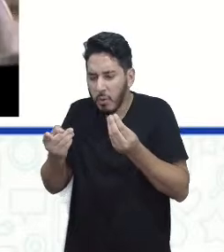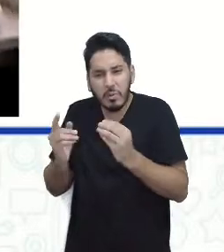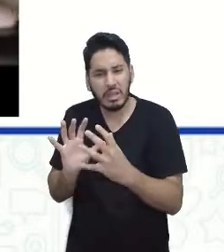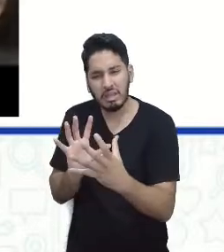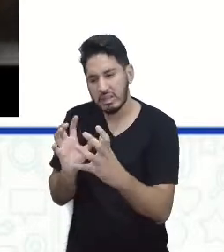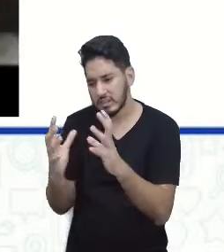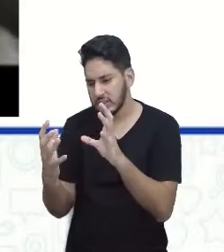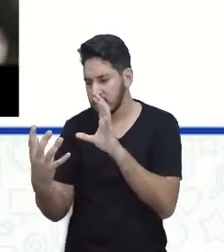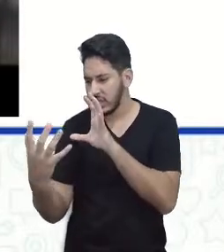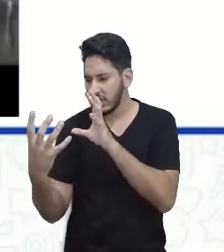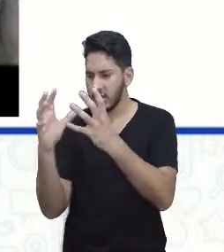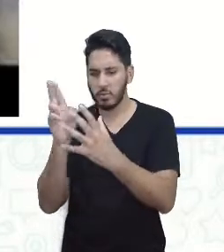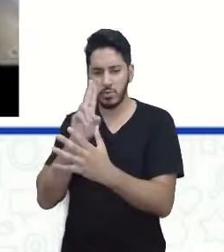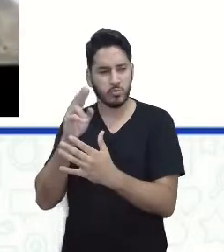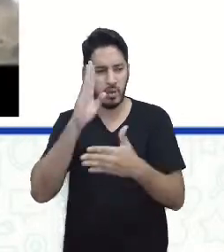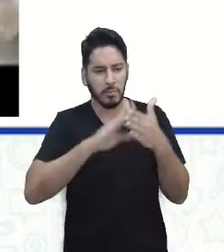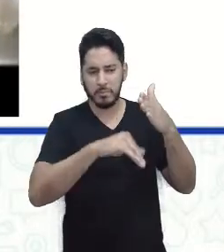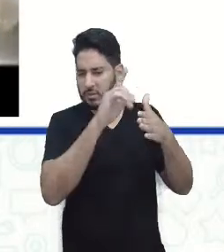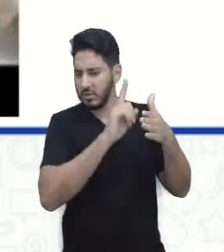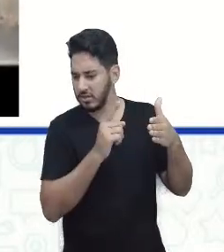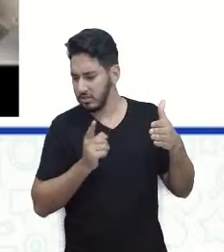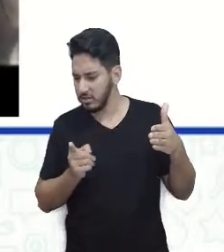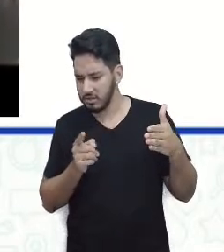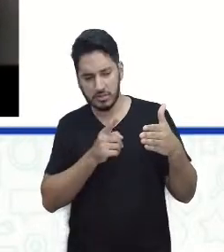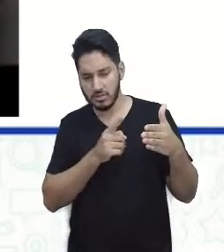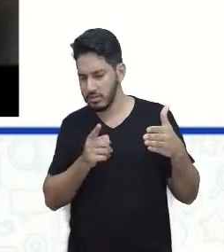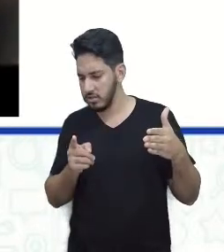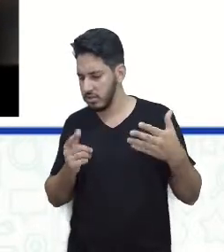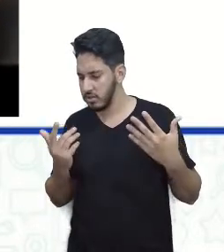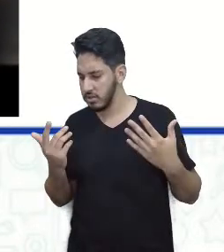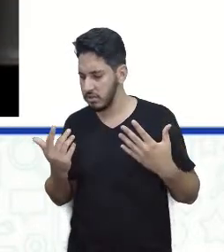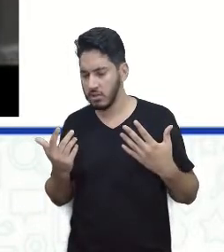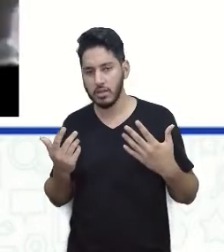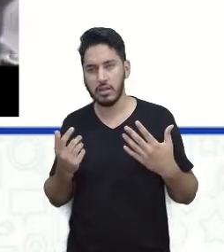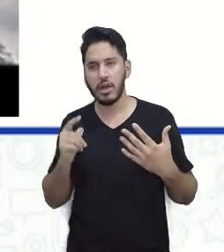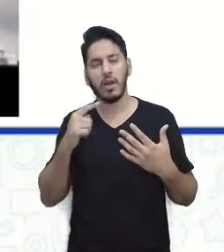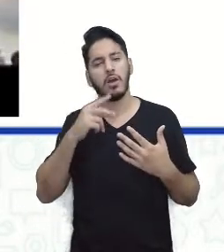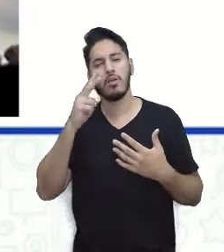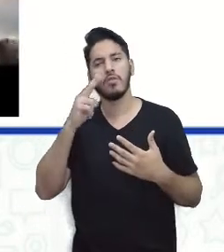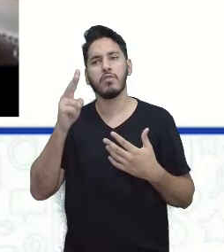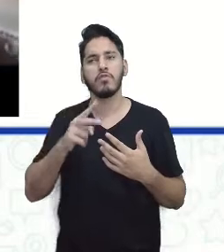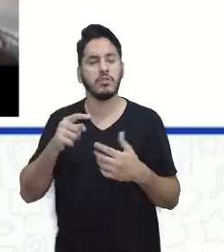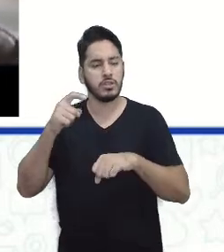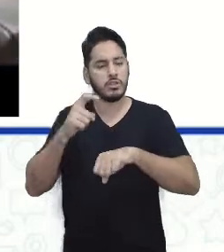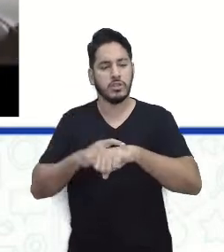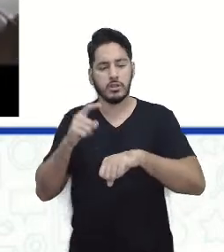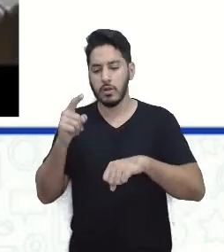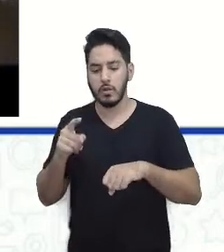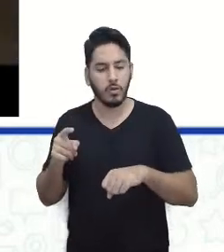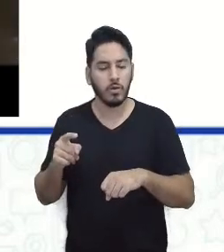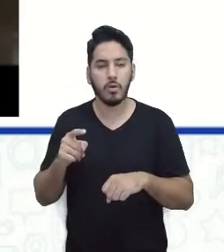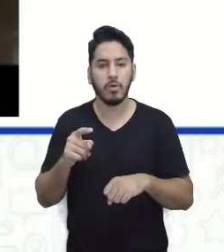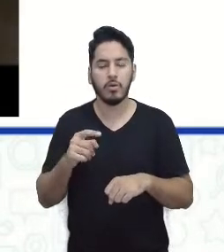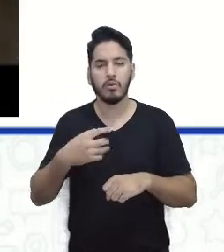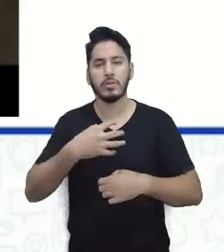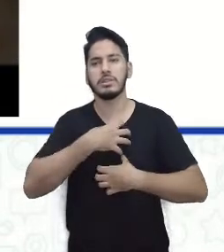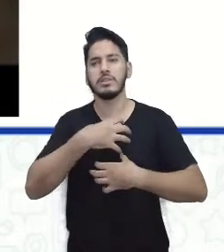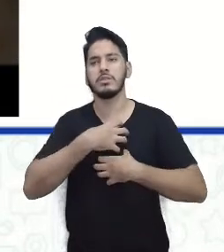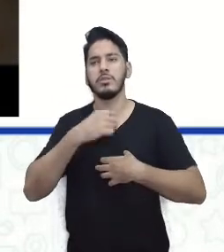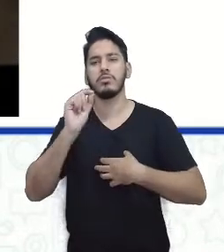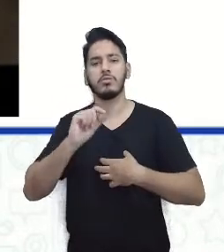aquilo que estava vendo e verifiquei de imediato uma sensação